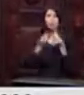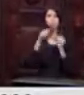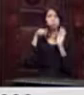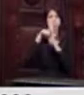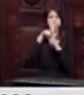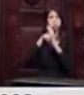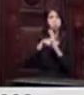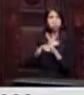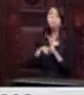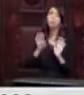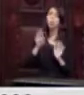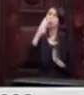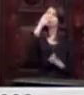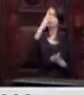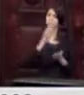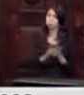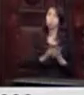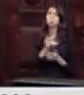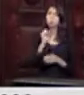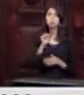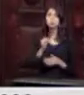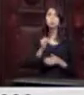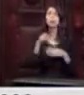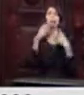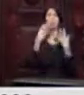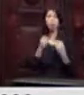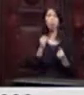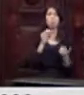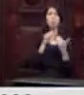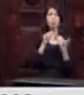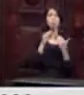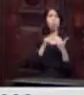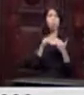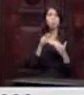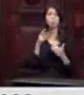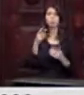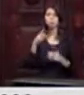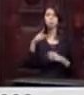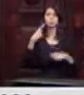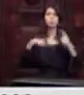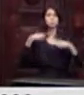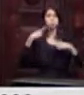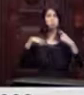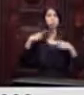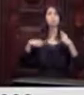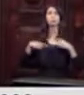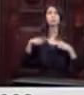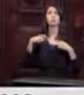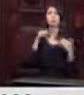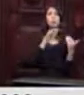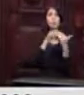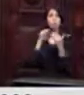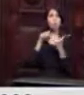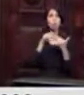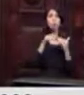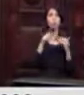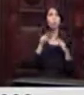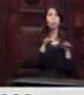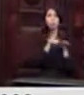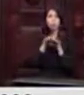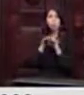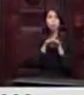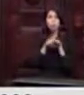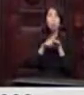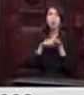análises, mas acredito que se chegou a um consenso e a política exatamente se faz no consenso, através do diálogo franco,